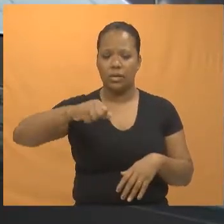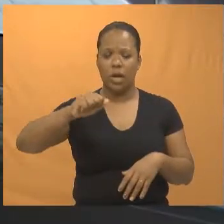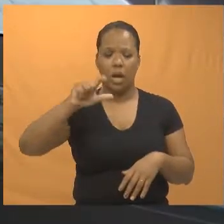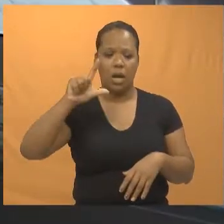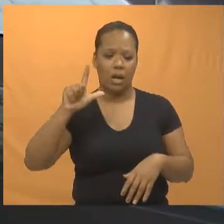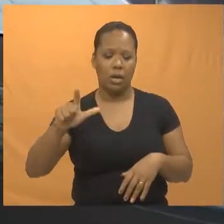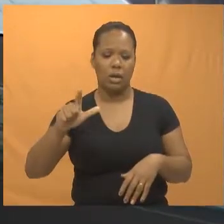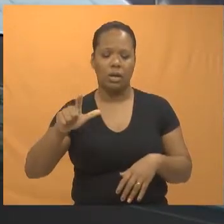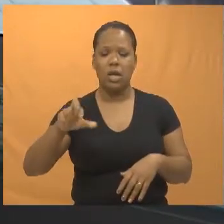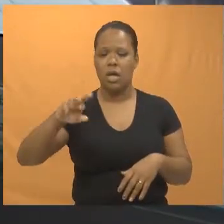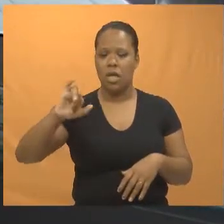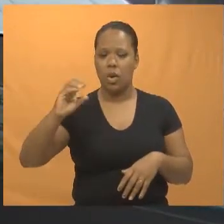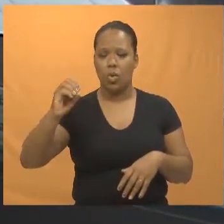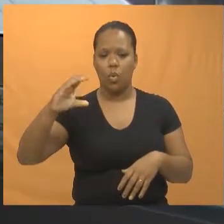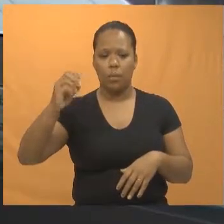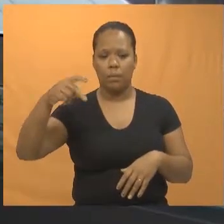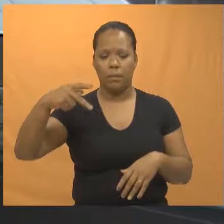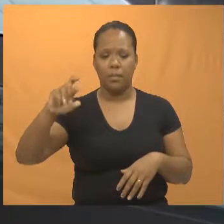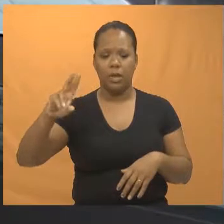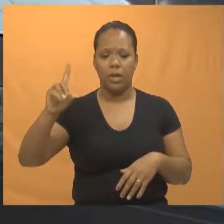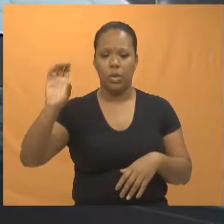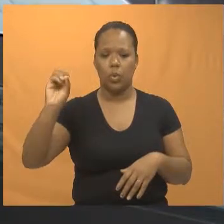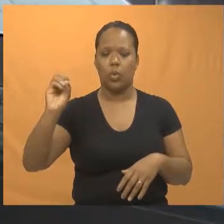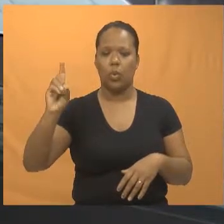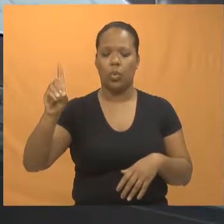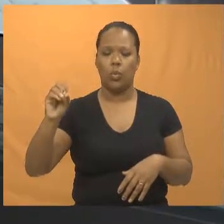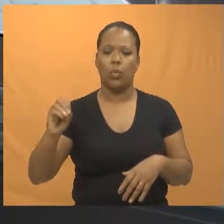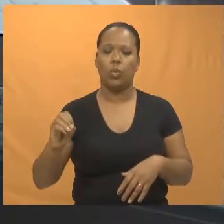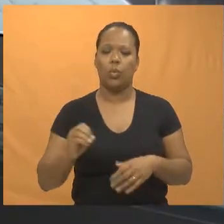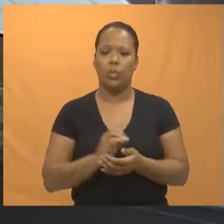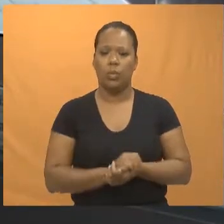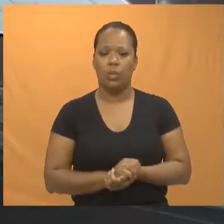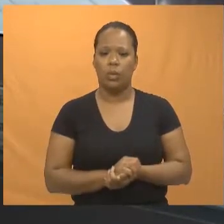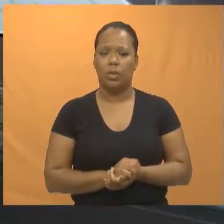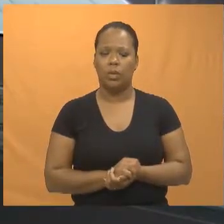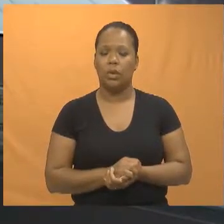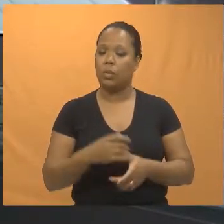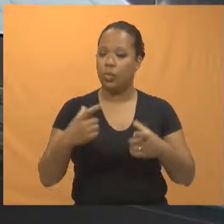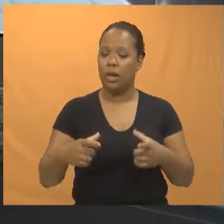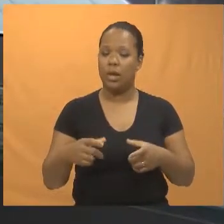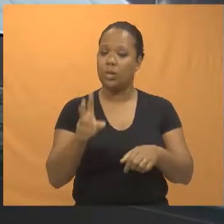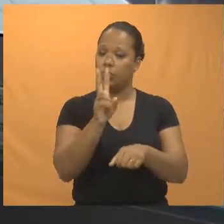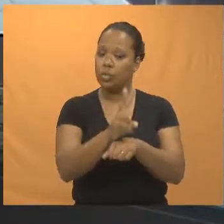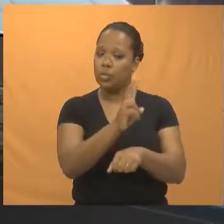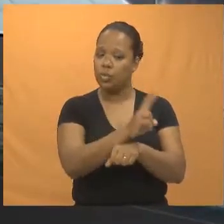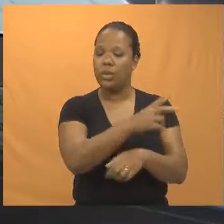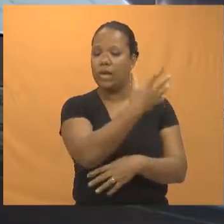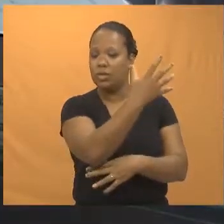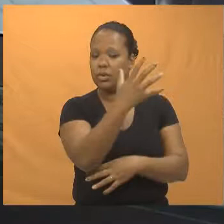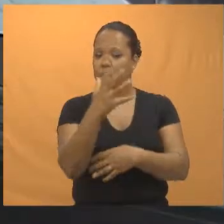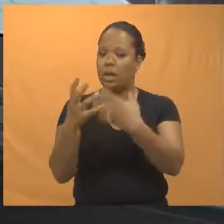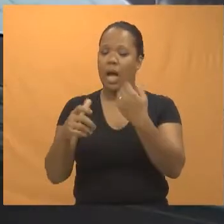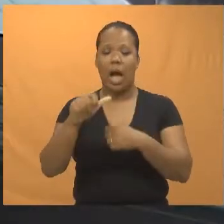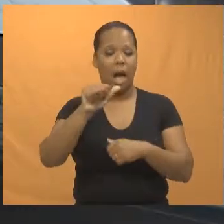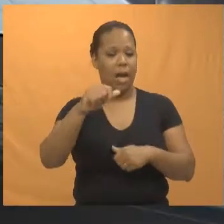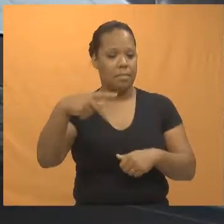como o próprio Rio Comprido, que estão praticamente à margem de áreas de preservação, de áreas EPP. O